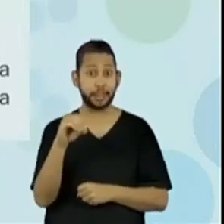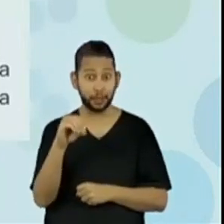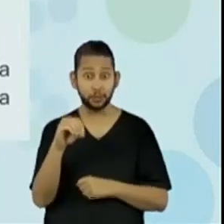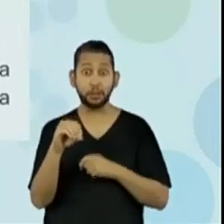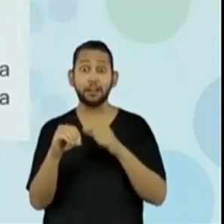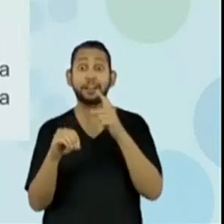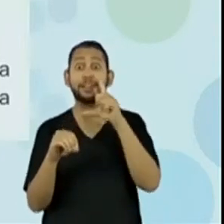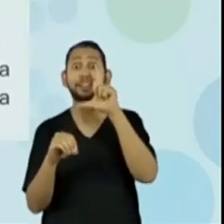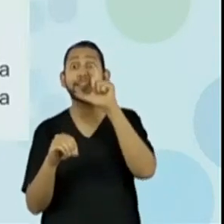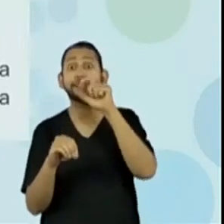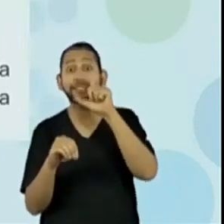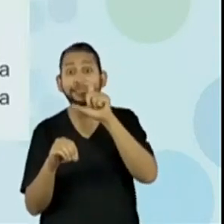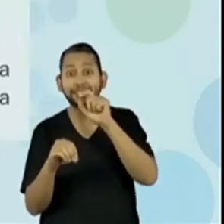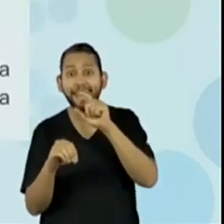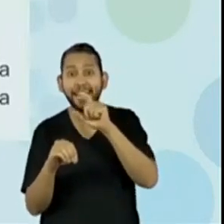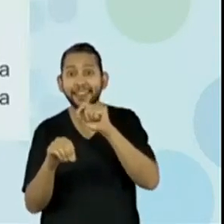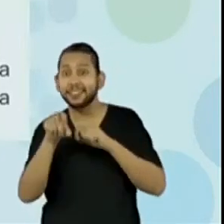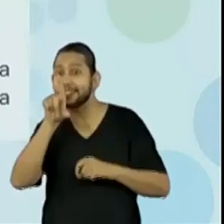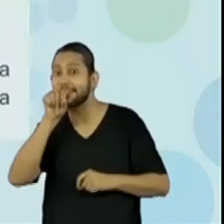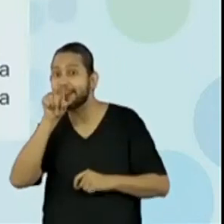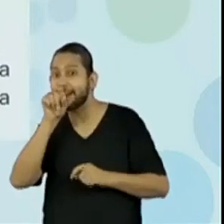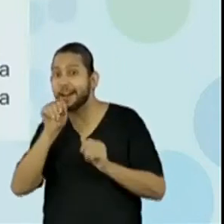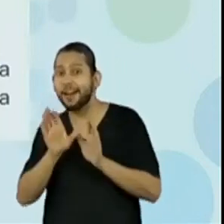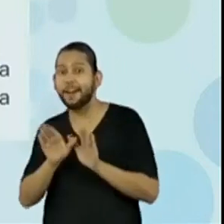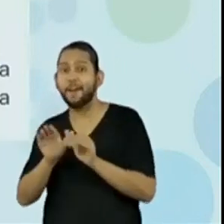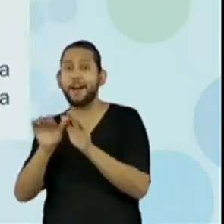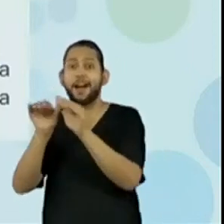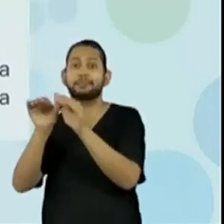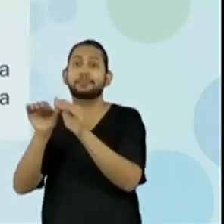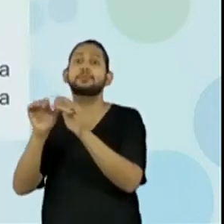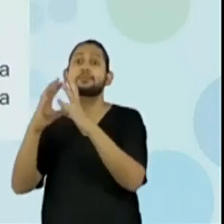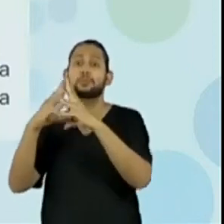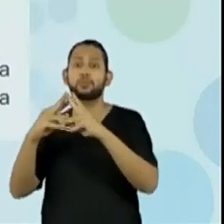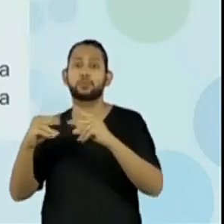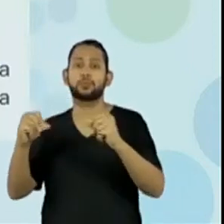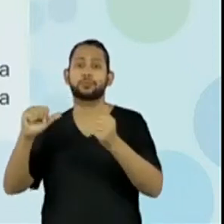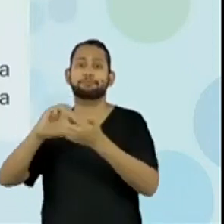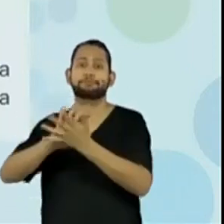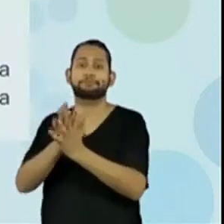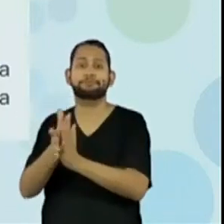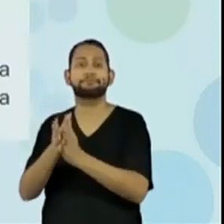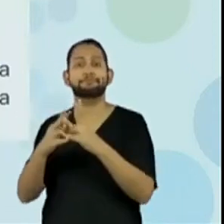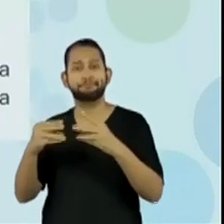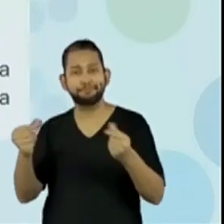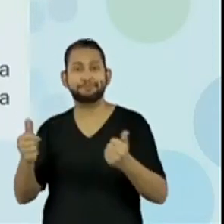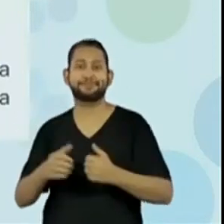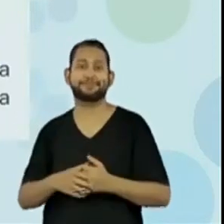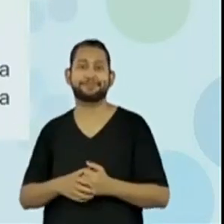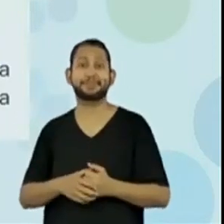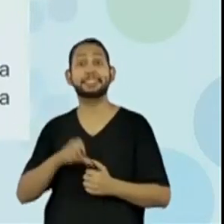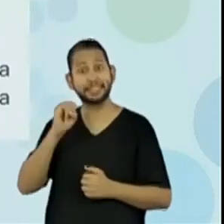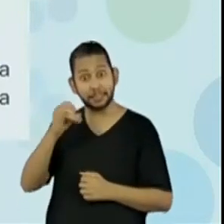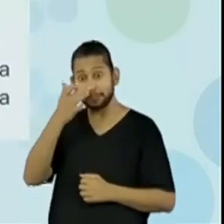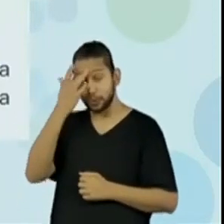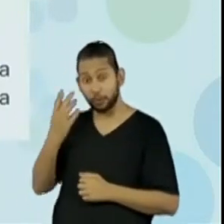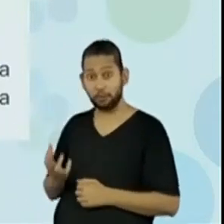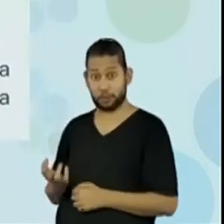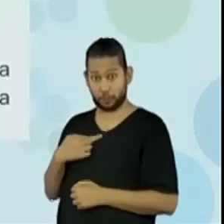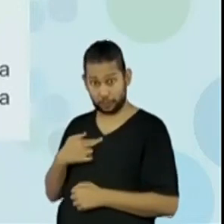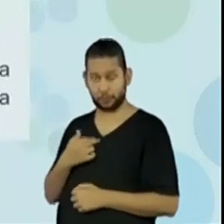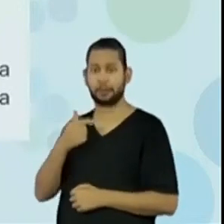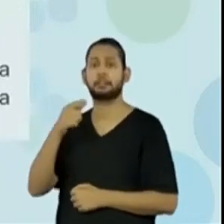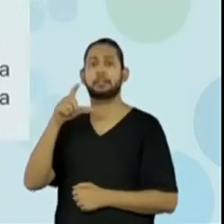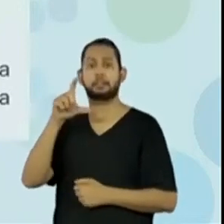10 espécies de aves foram consideradas extintas. Ok? Então, quem colocou essas